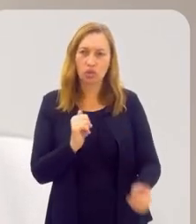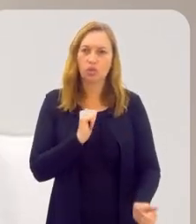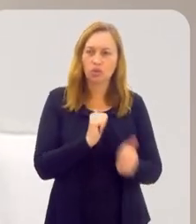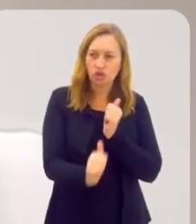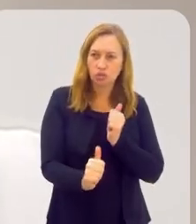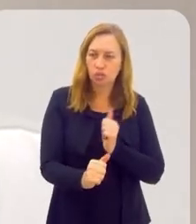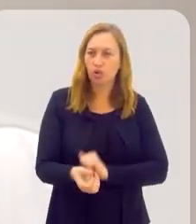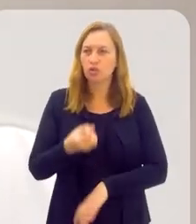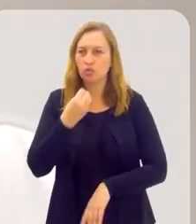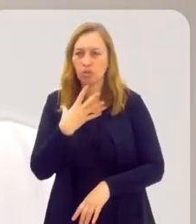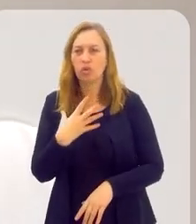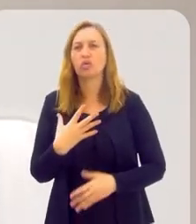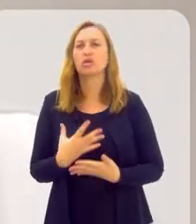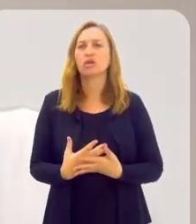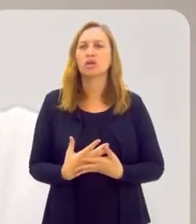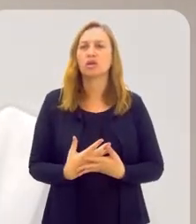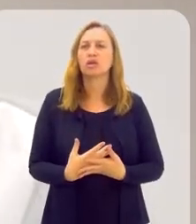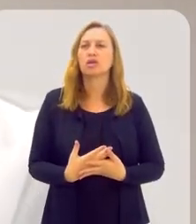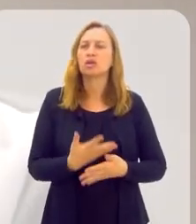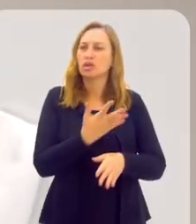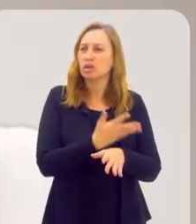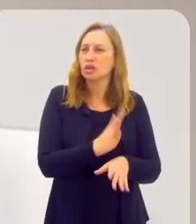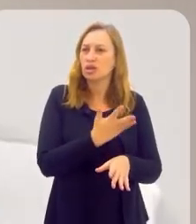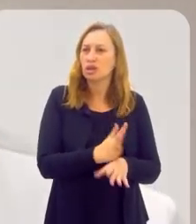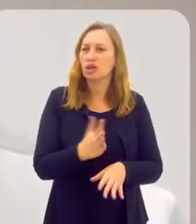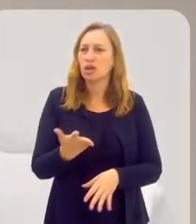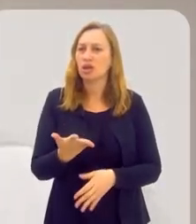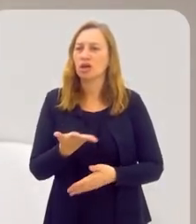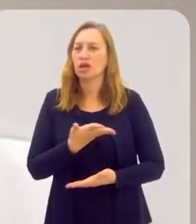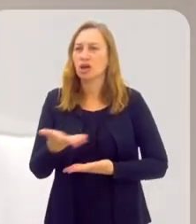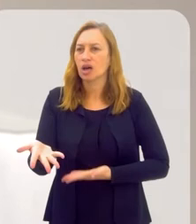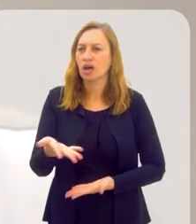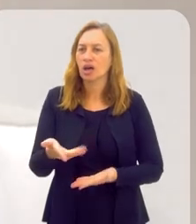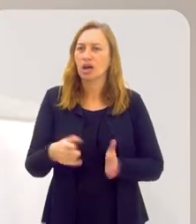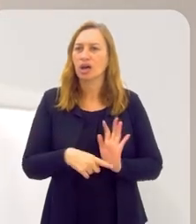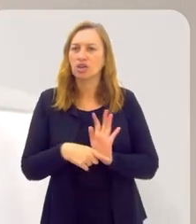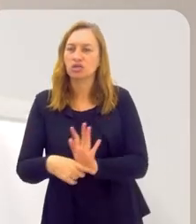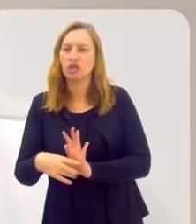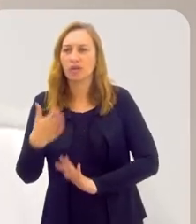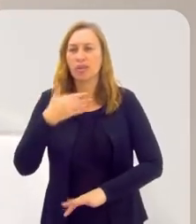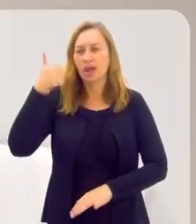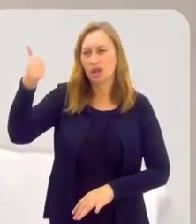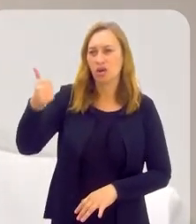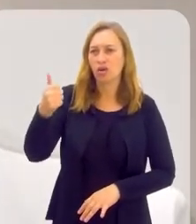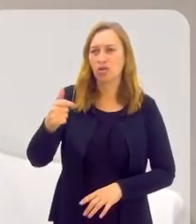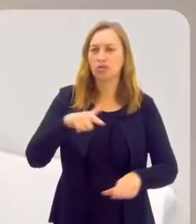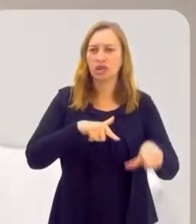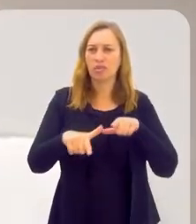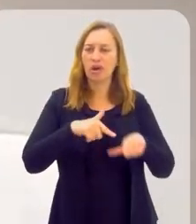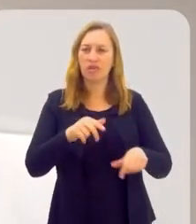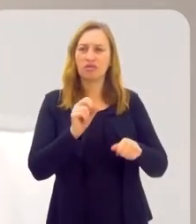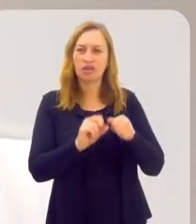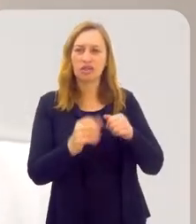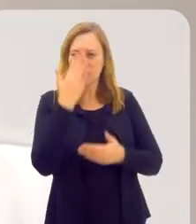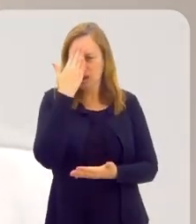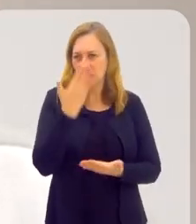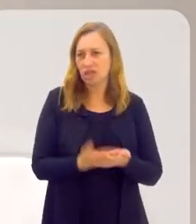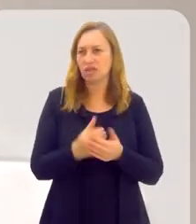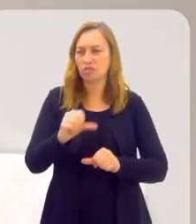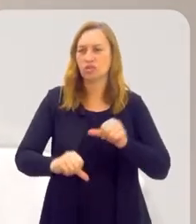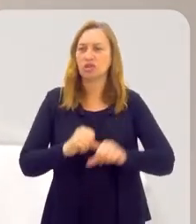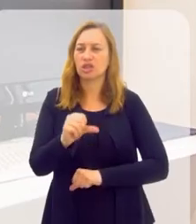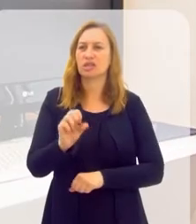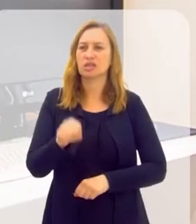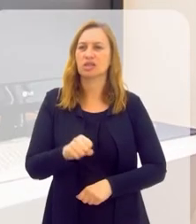necessidade de partilhar uma boa prática e a boa prática do meu colega me ajudar a mim a fazer melhor o meu trabalho. É muito por aí que eu acredito que pode ser